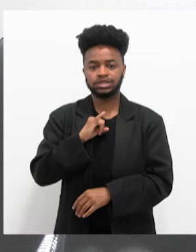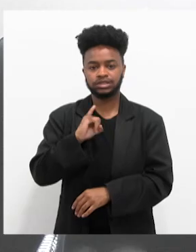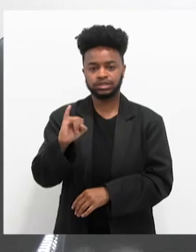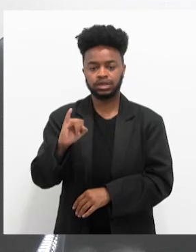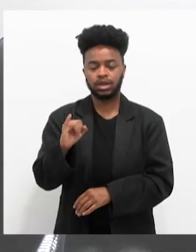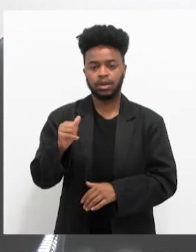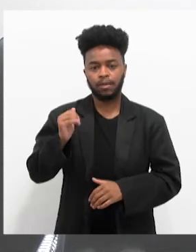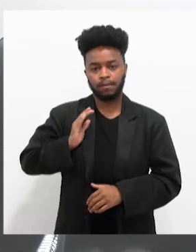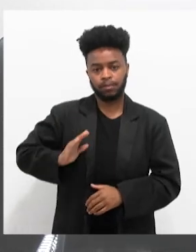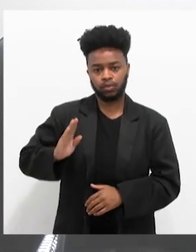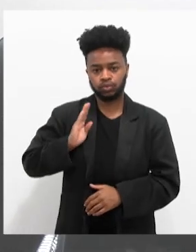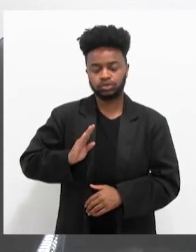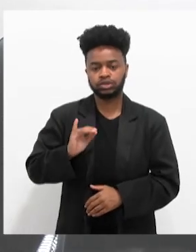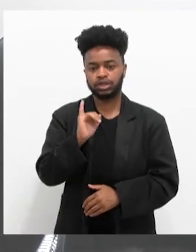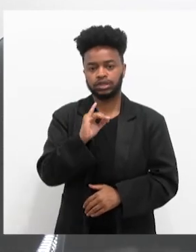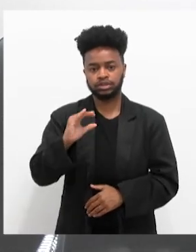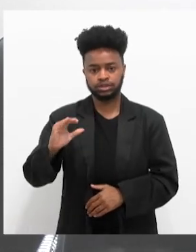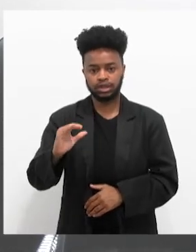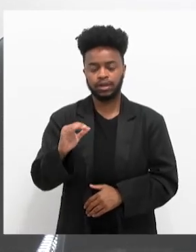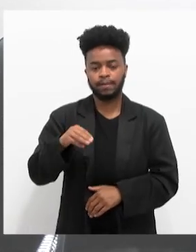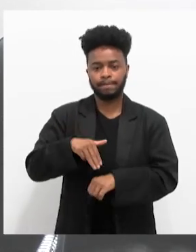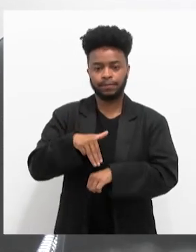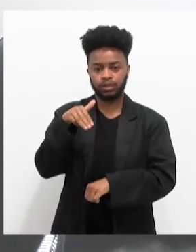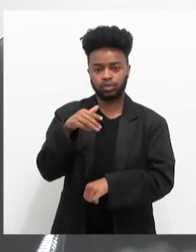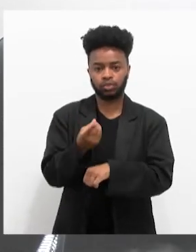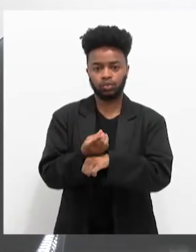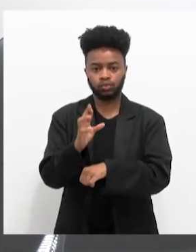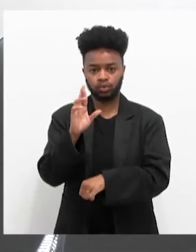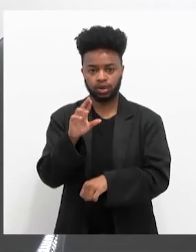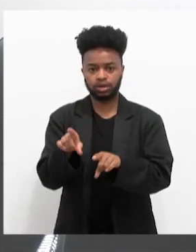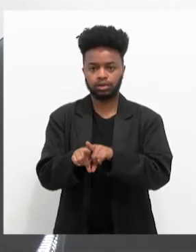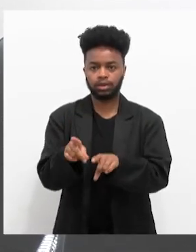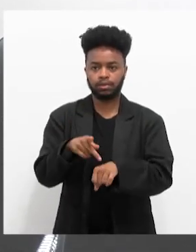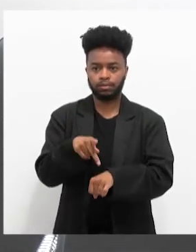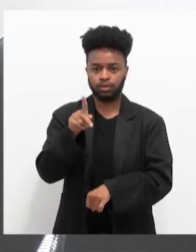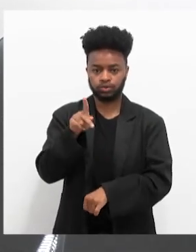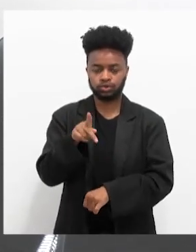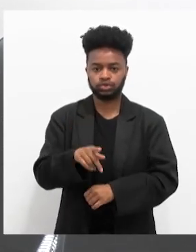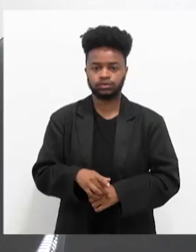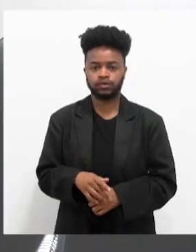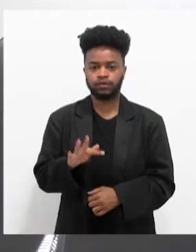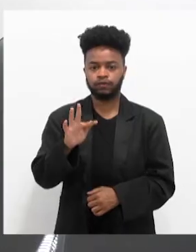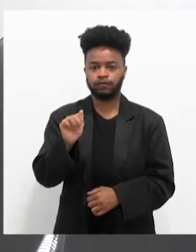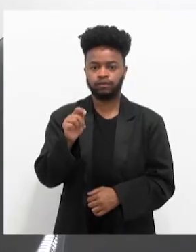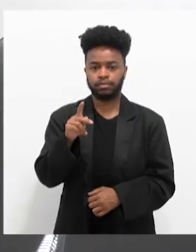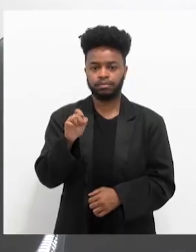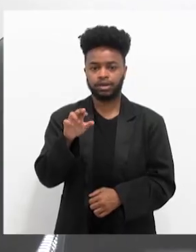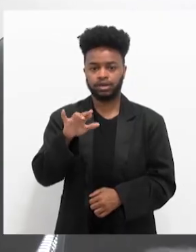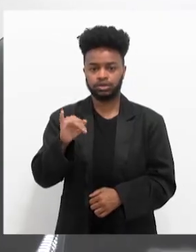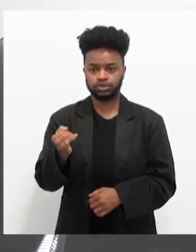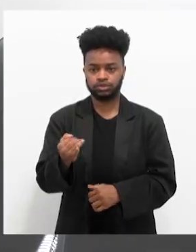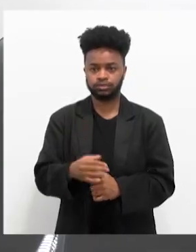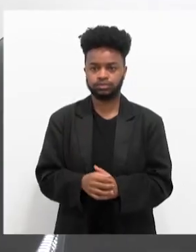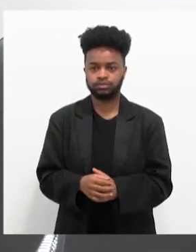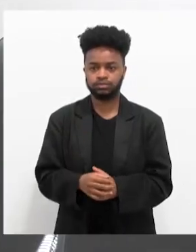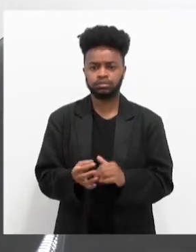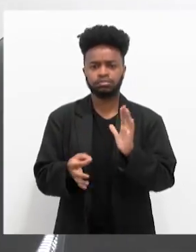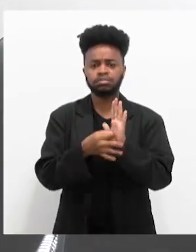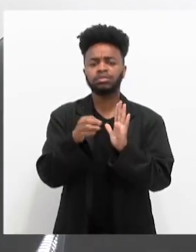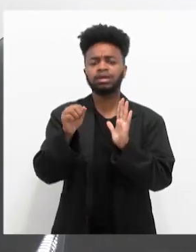iniciação científica, mestrado, doutorado e pós-doutorado da FAPERJ. Esse parecer de